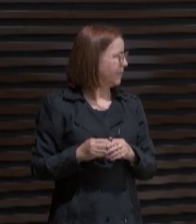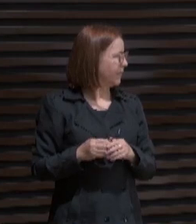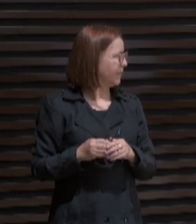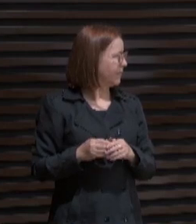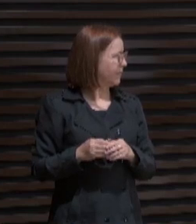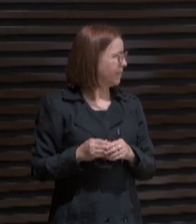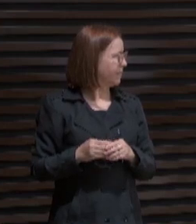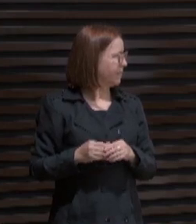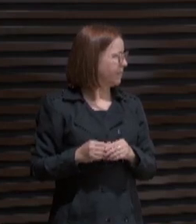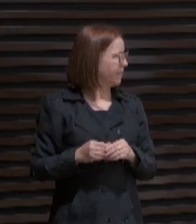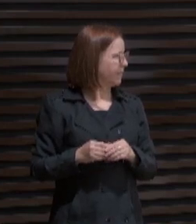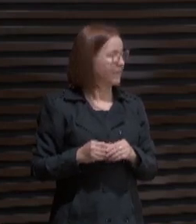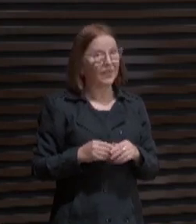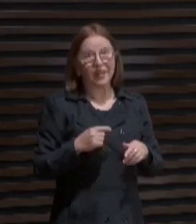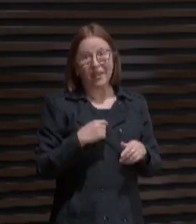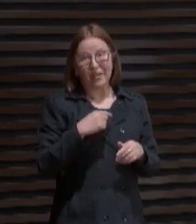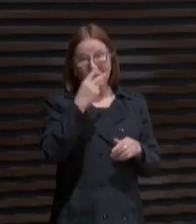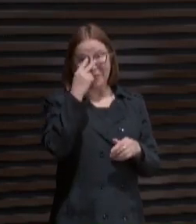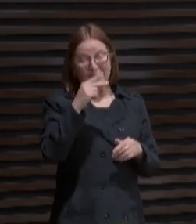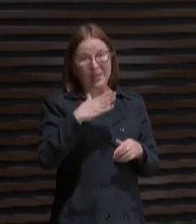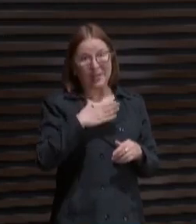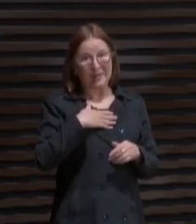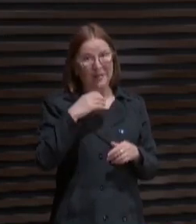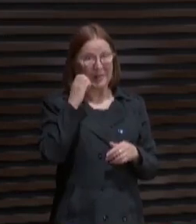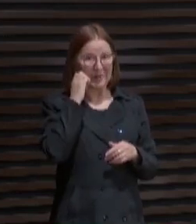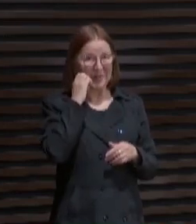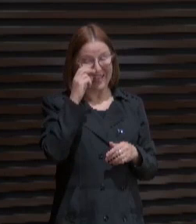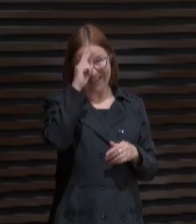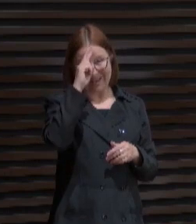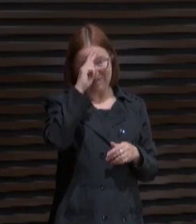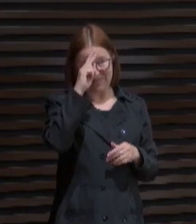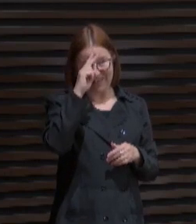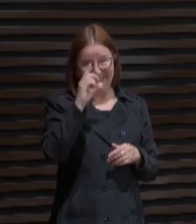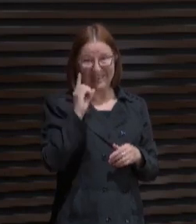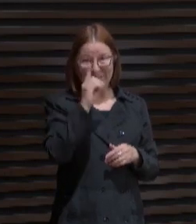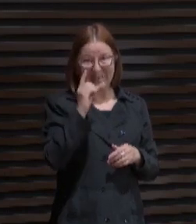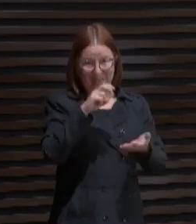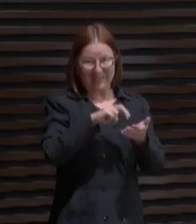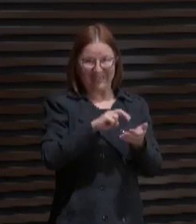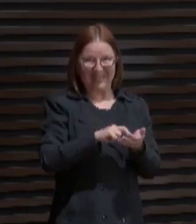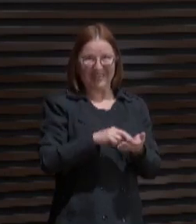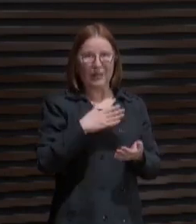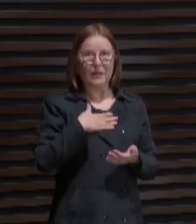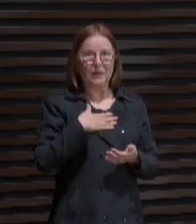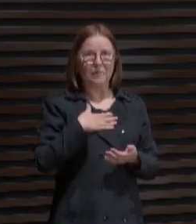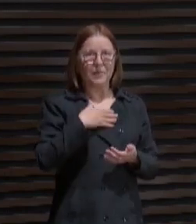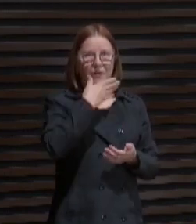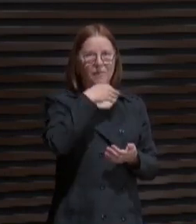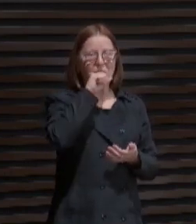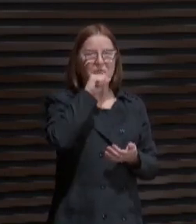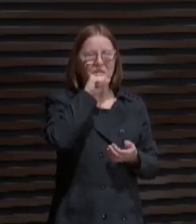e me lembrei agora dos domingos pela manhã, em que meu pai acordava todos